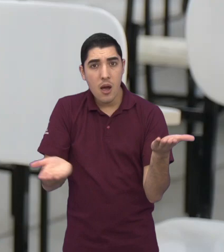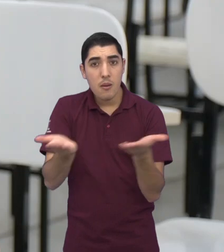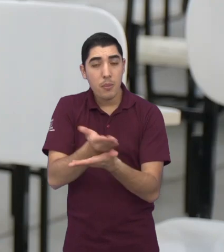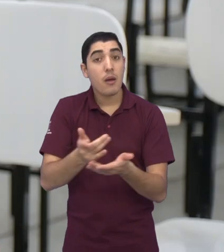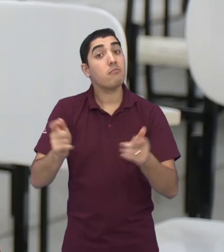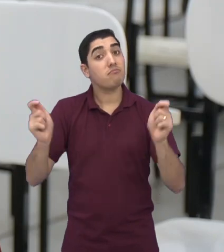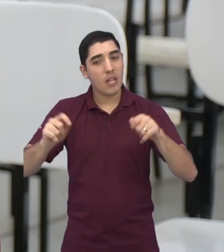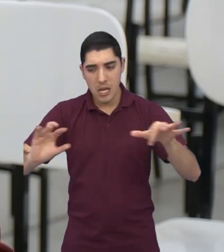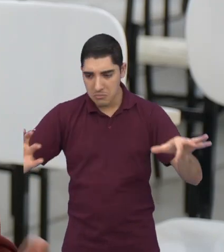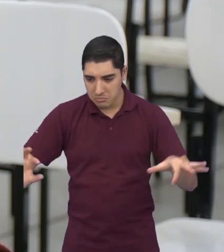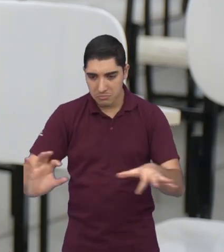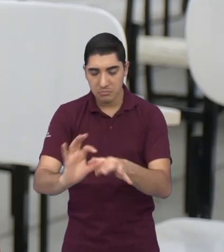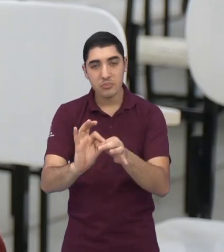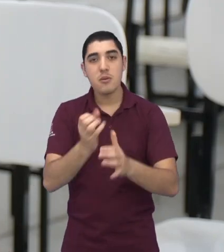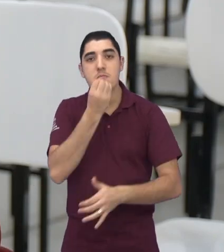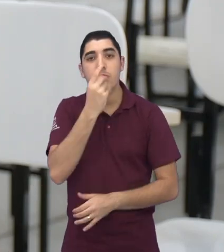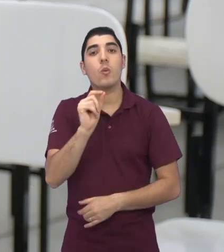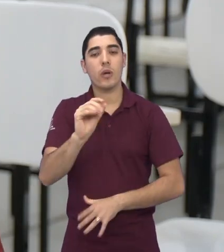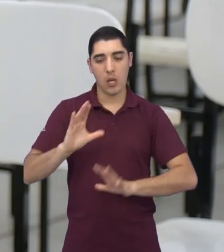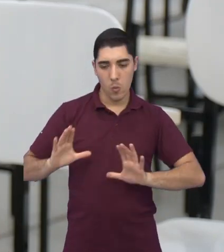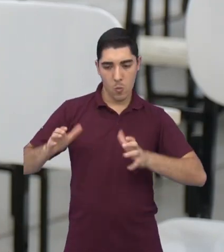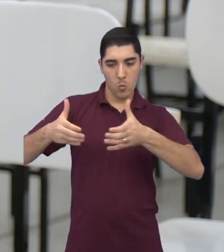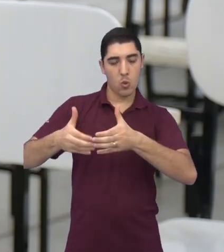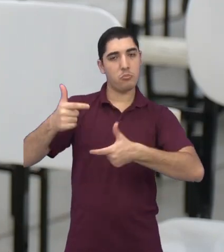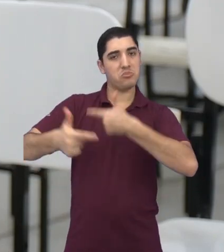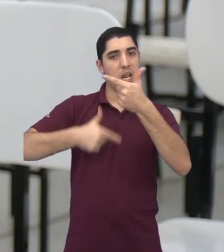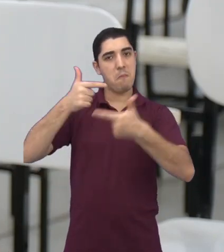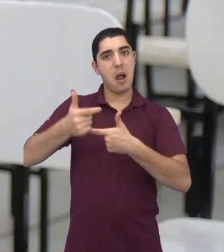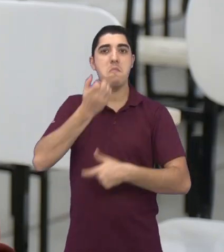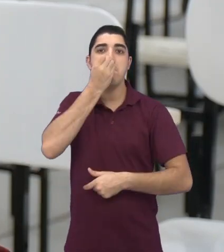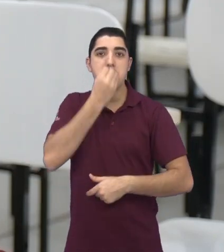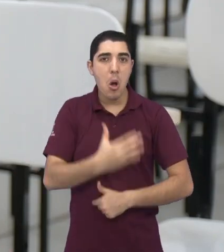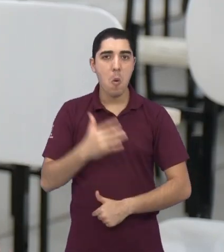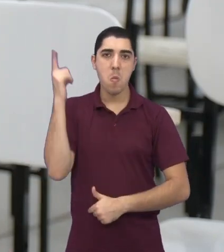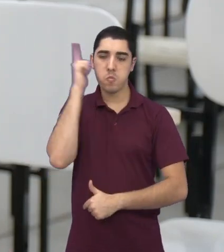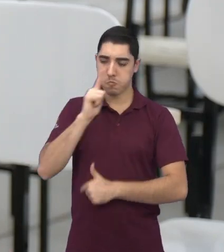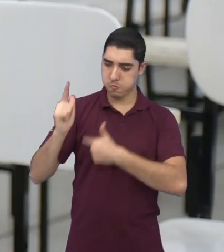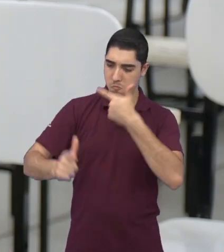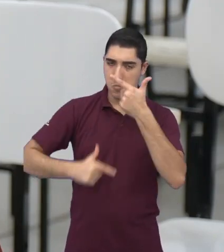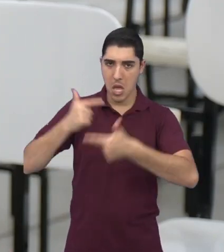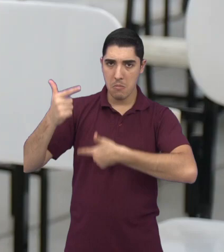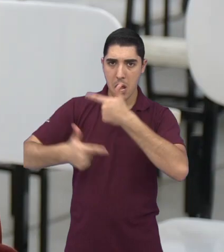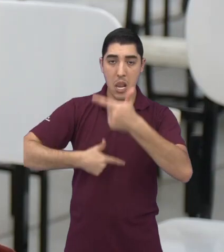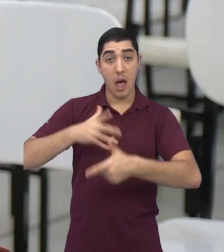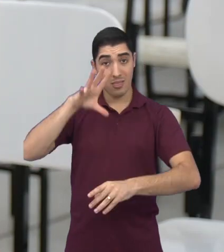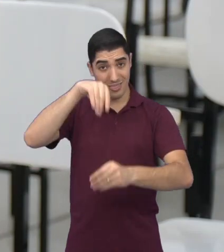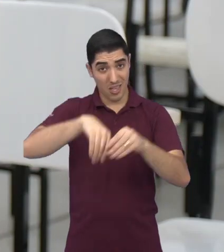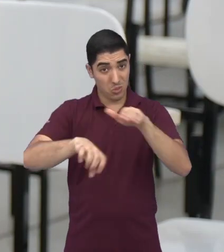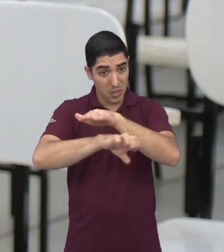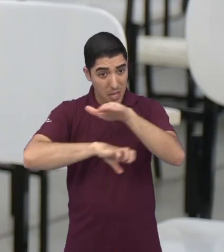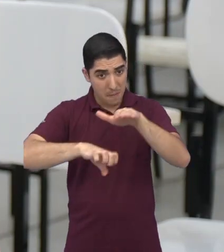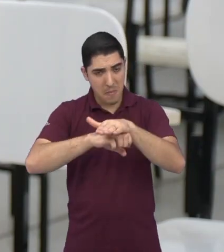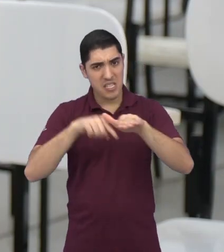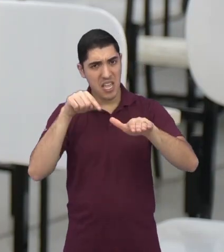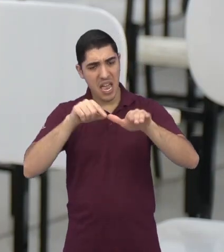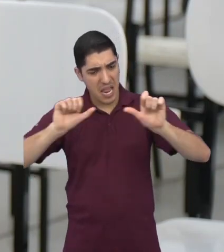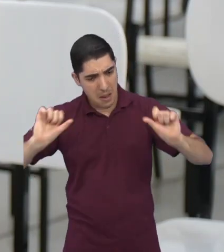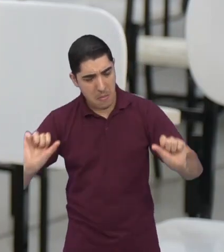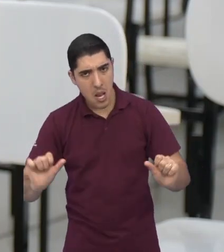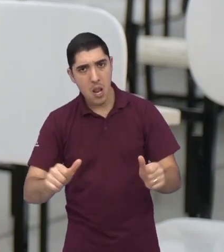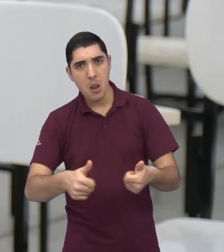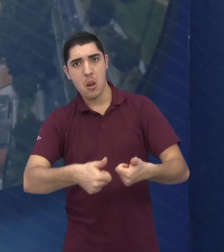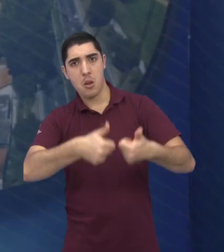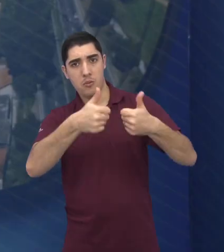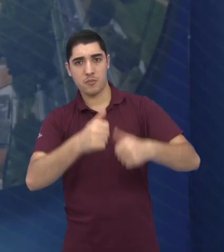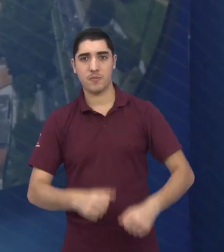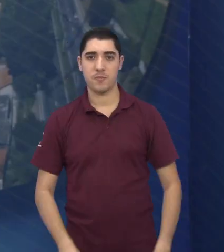pode compor uma equipe bastante interessante para que as empresas funcionem da melhor maneira